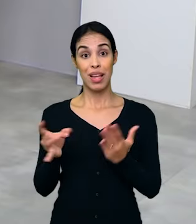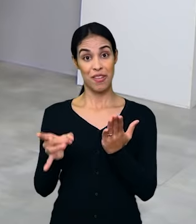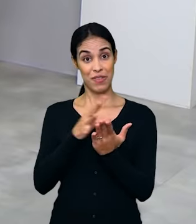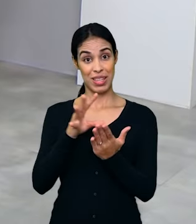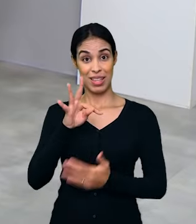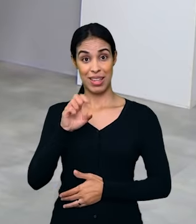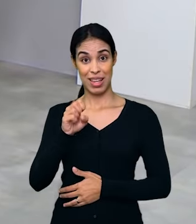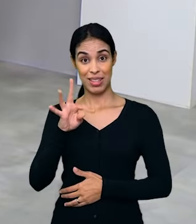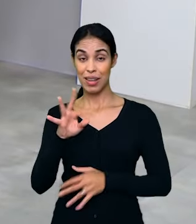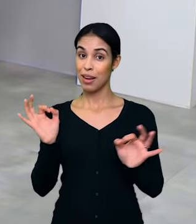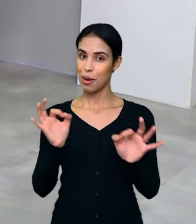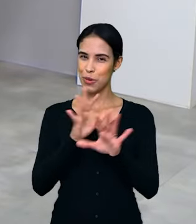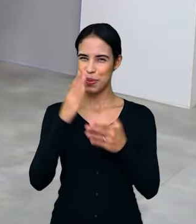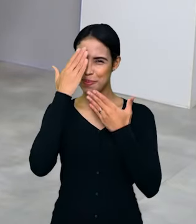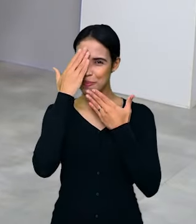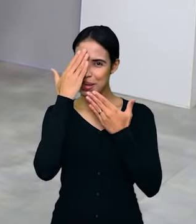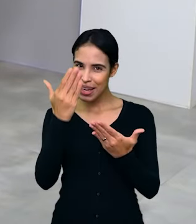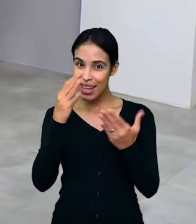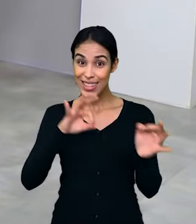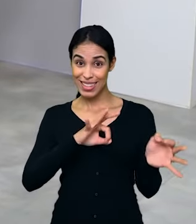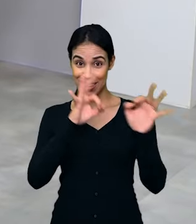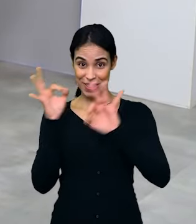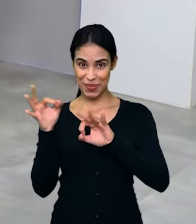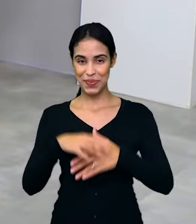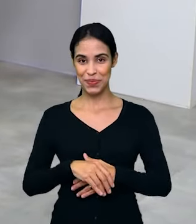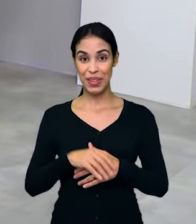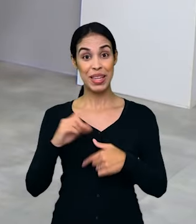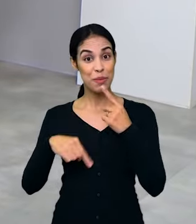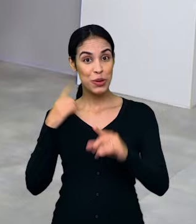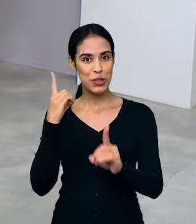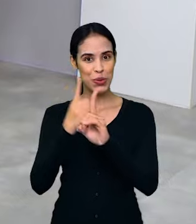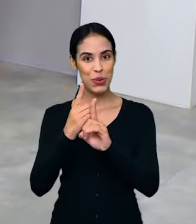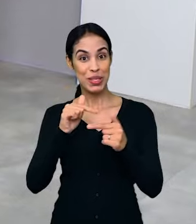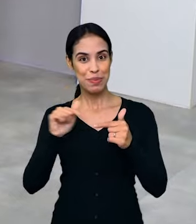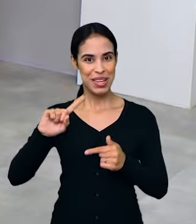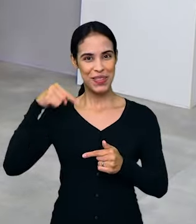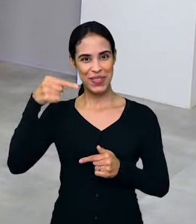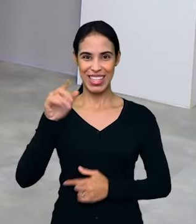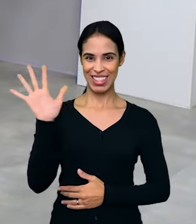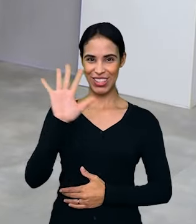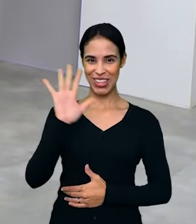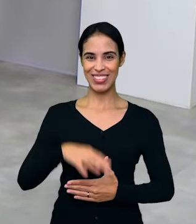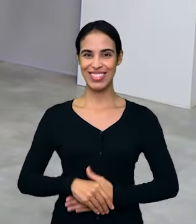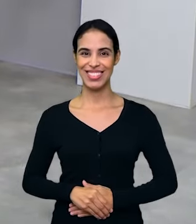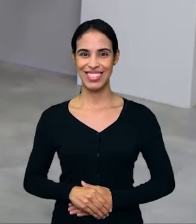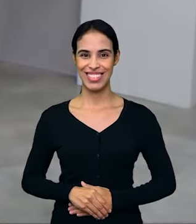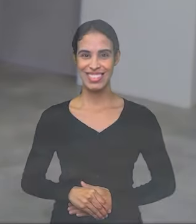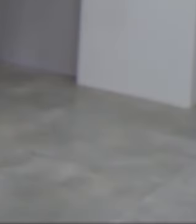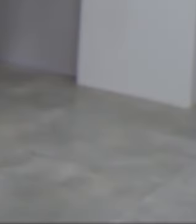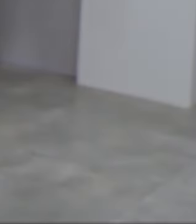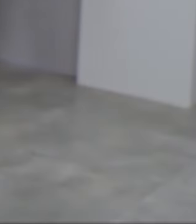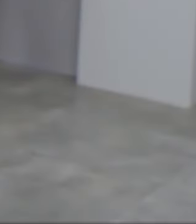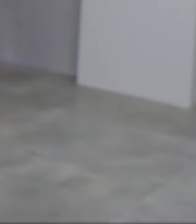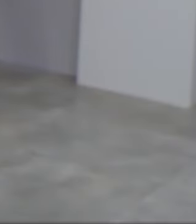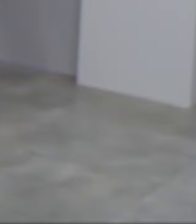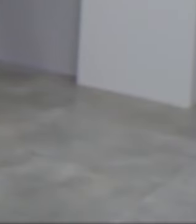O Revista TST fica por aqui. Muito obrigada pela sua companhia. A gente se vê na semana que vem. Até lá!